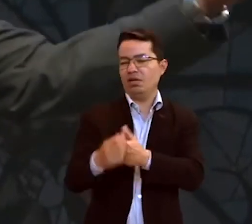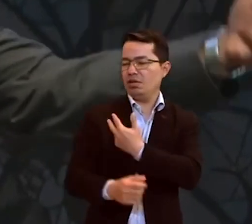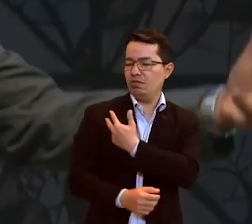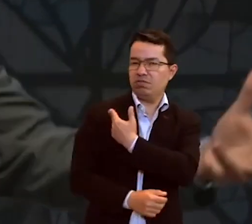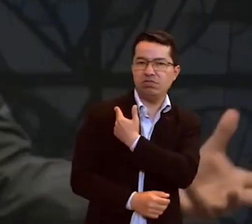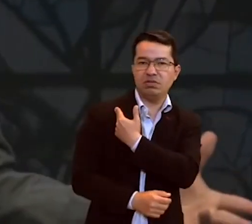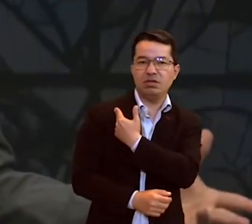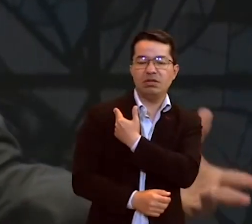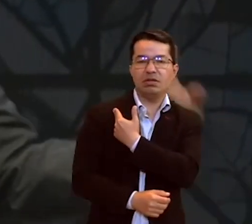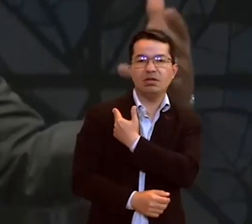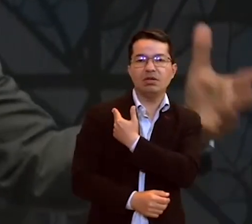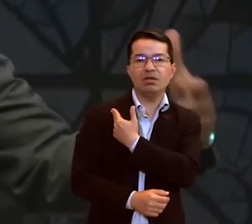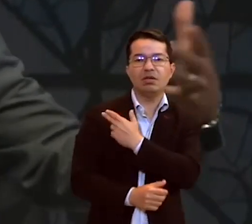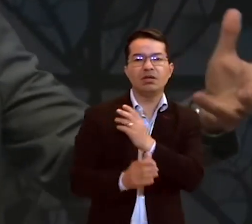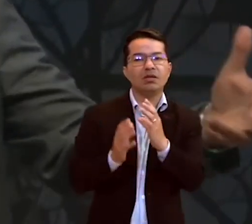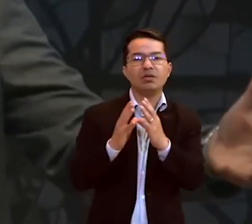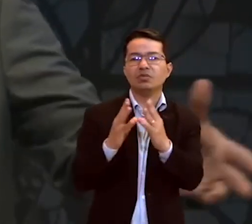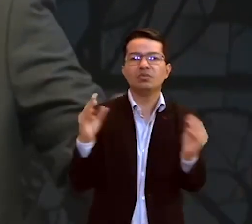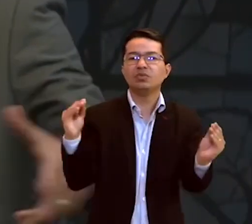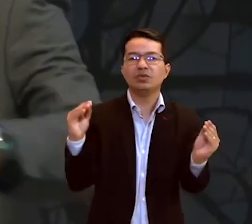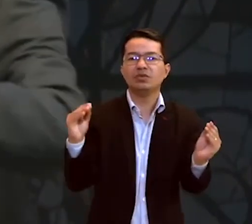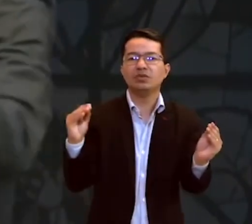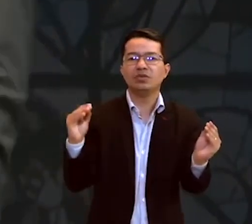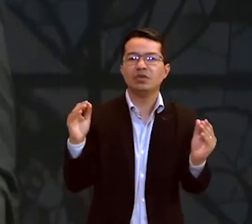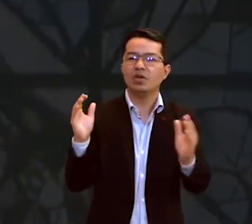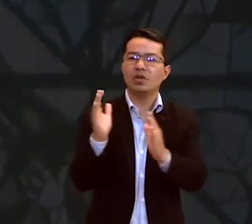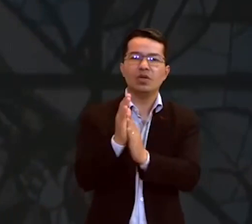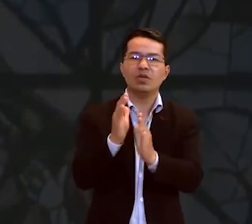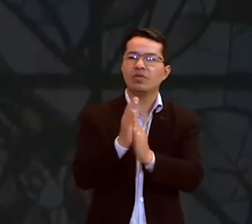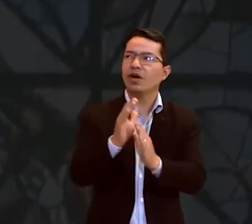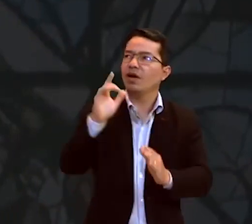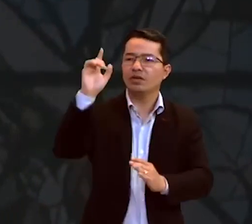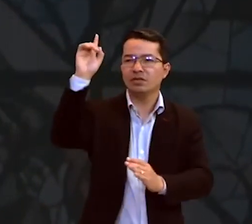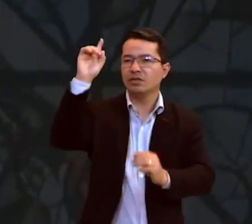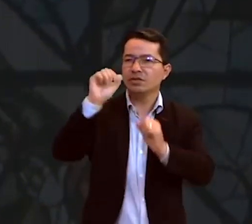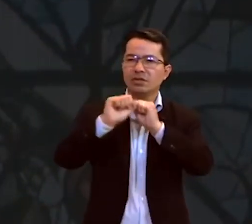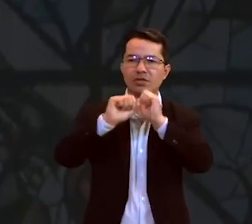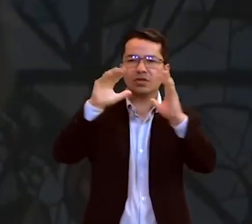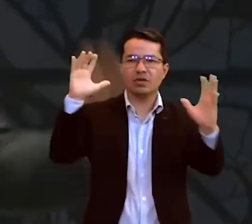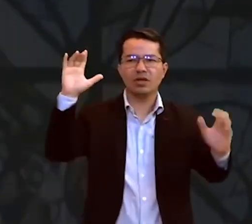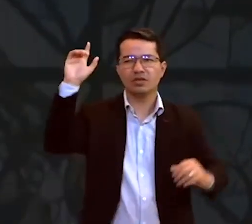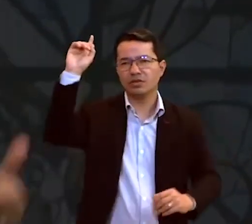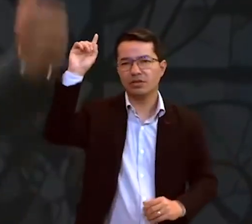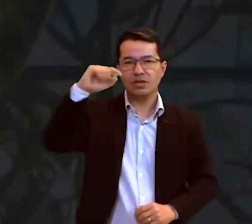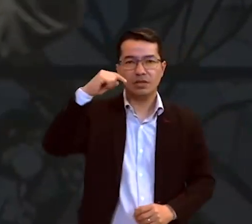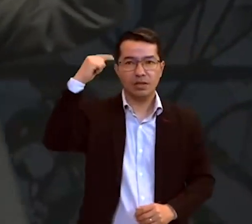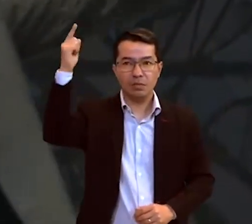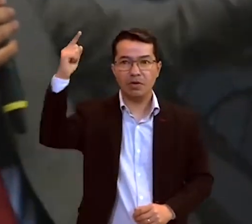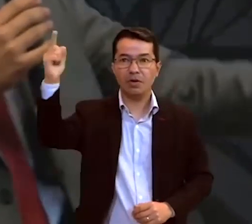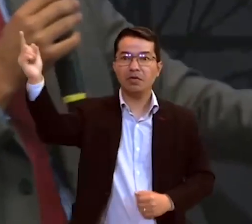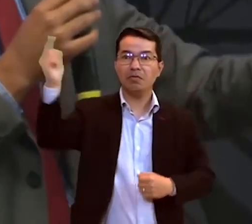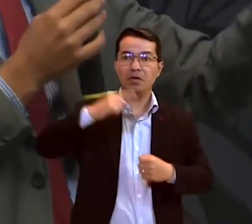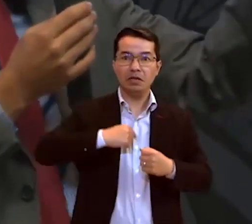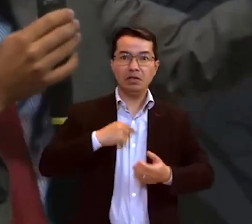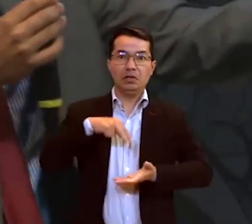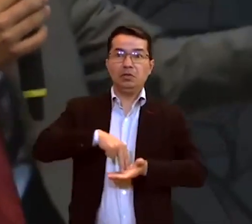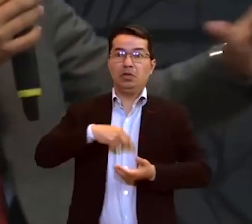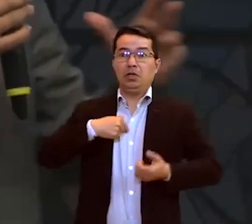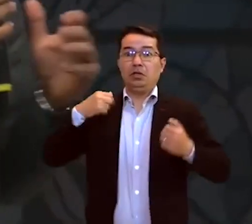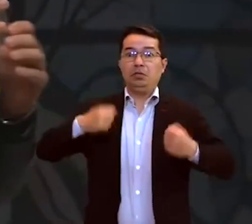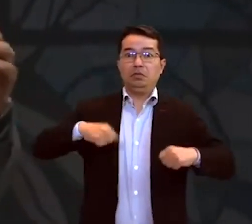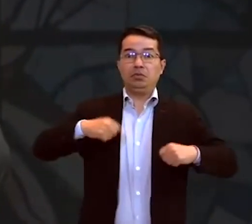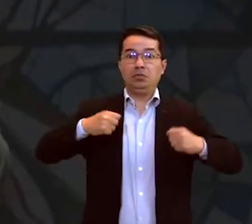culto curada, para a honra e glória do Senhor, sem dor. E ela testemunhou, depois quando ela veio de Joinville de novo, ela falou, preciso testemunhar que